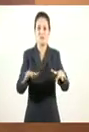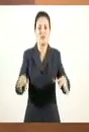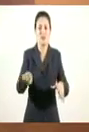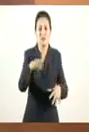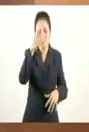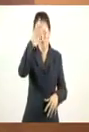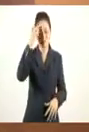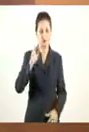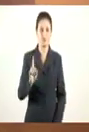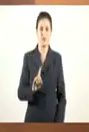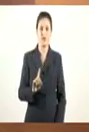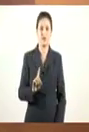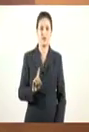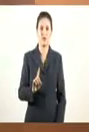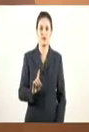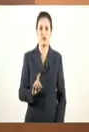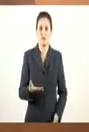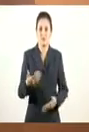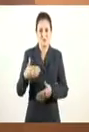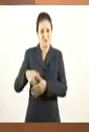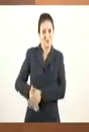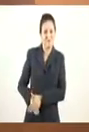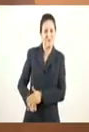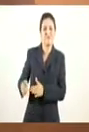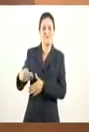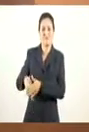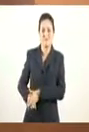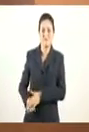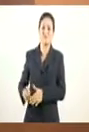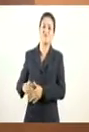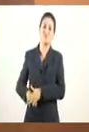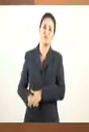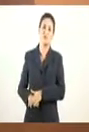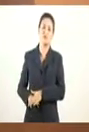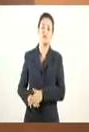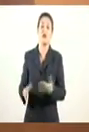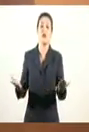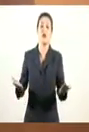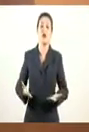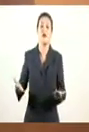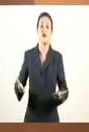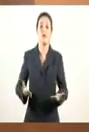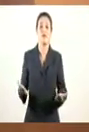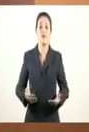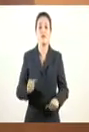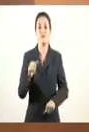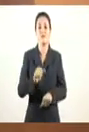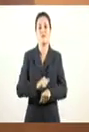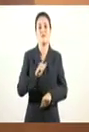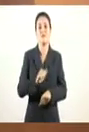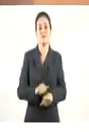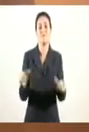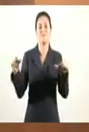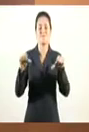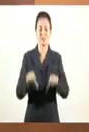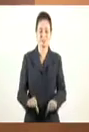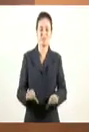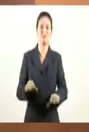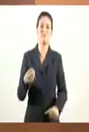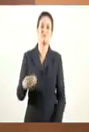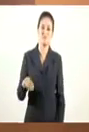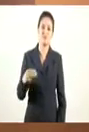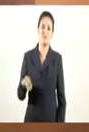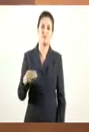aí promoveu esse estado de pobreza que infelicita o nosso povo. Na matéria, me chamou a